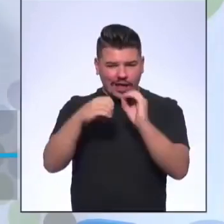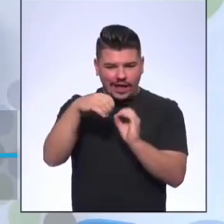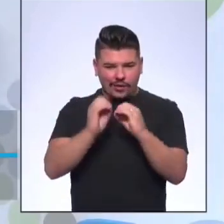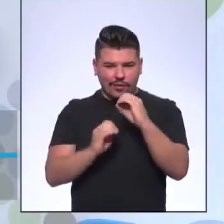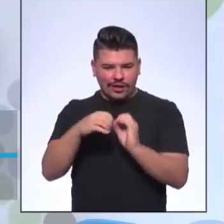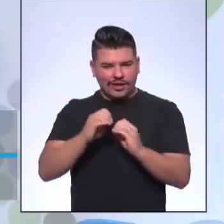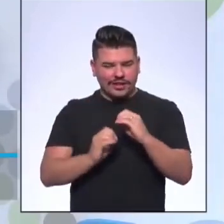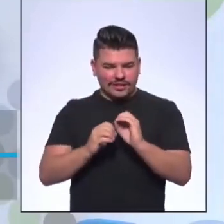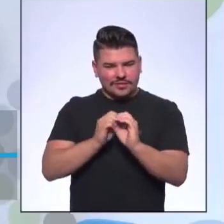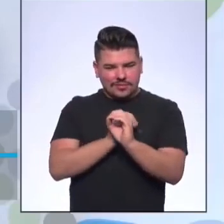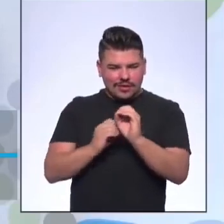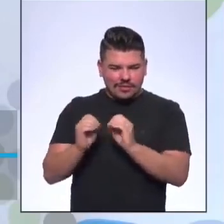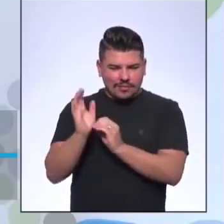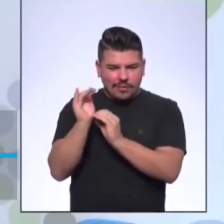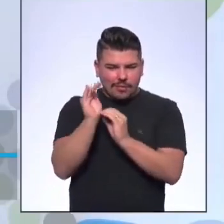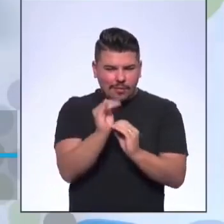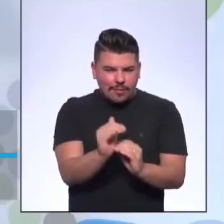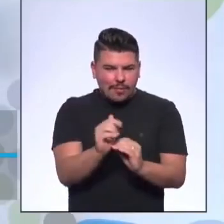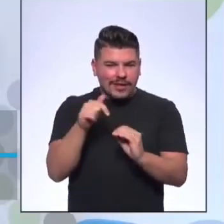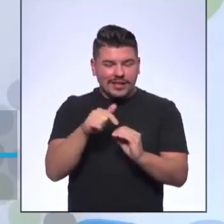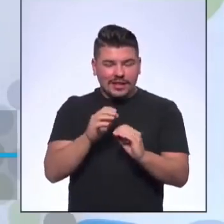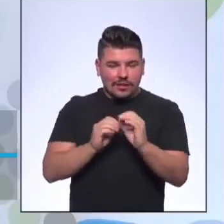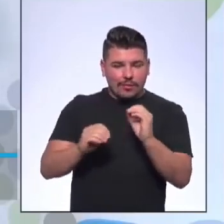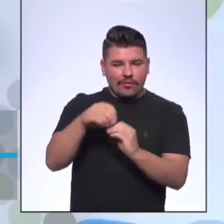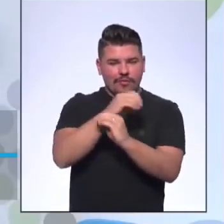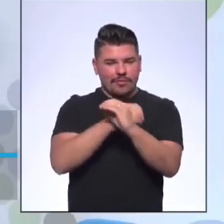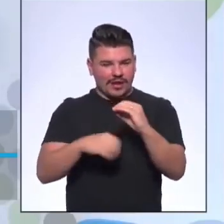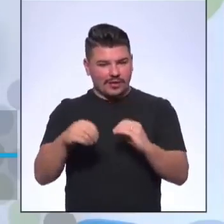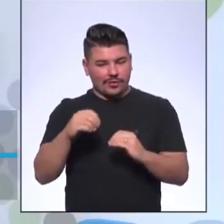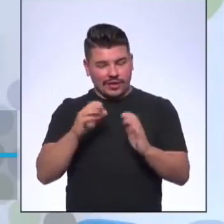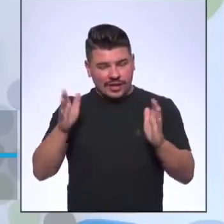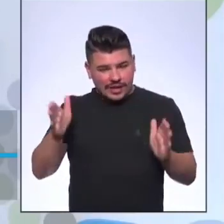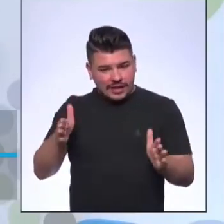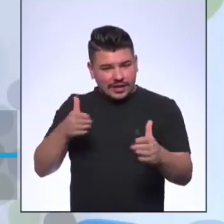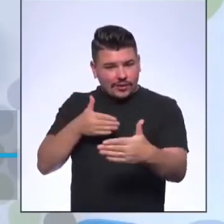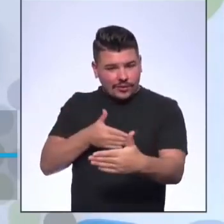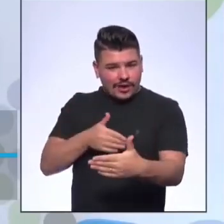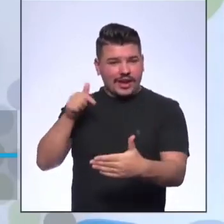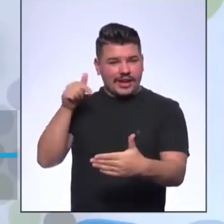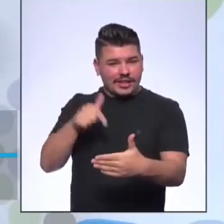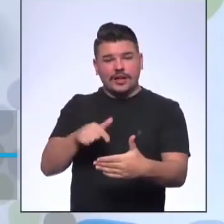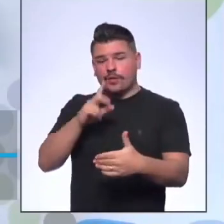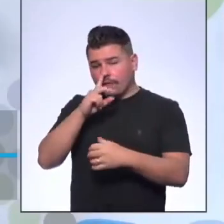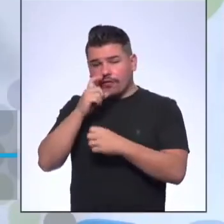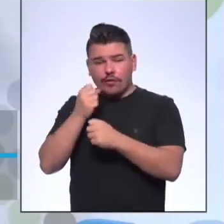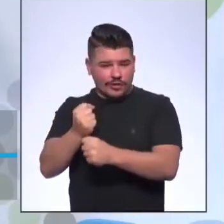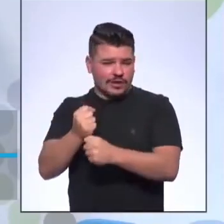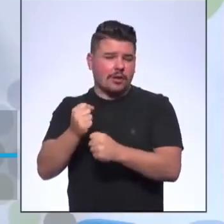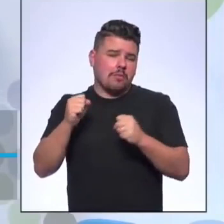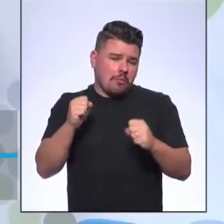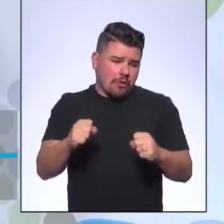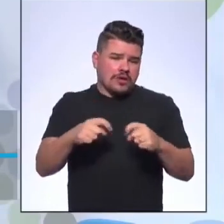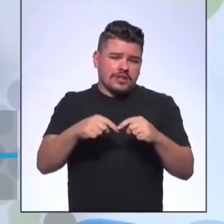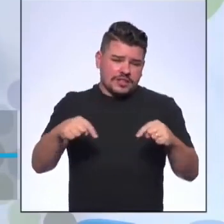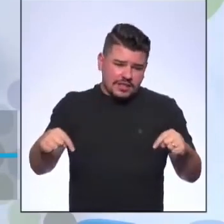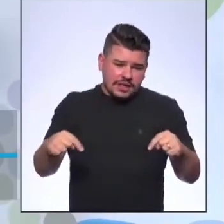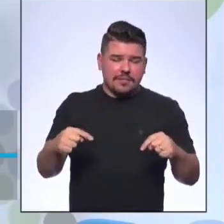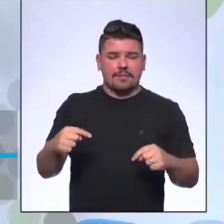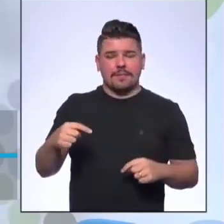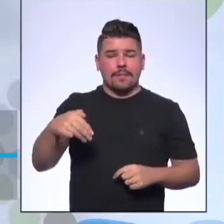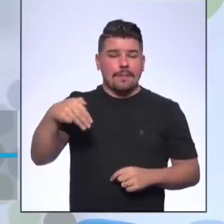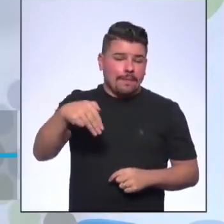ali no sistema, tá? Então, na média ali, a pressão média ali, tem um valor ali, tá? Pode ser em Newton por metro quadrado, pode ser